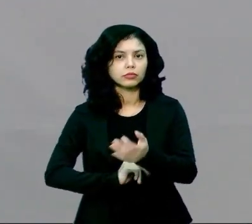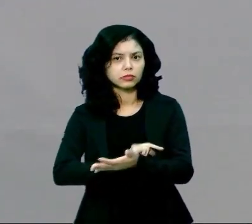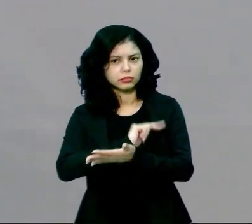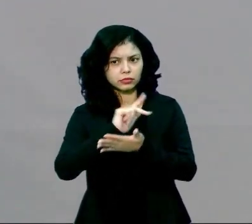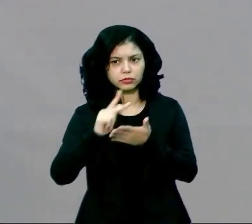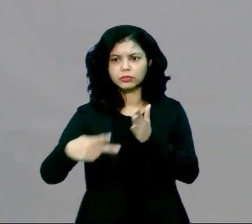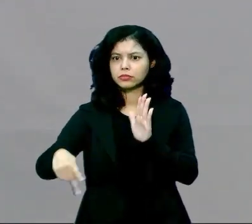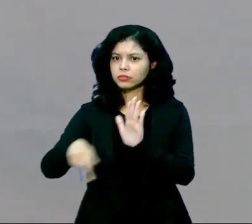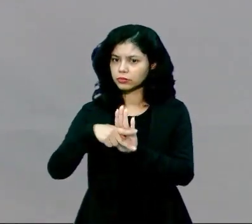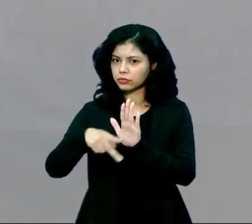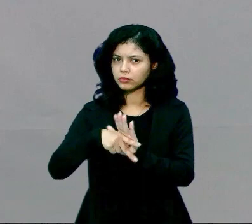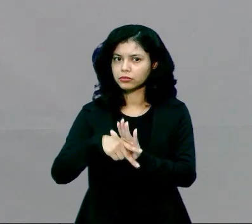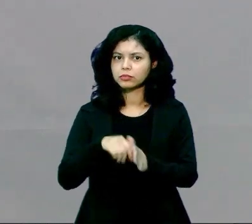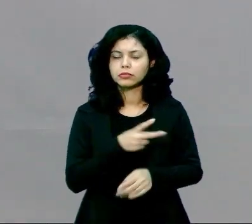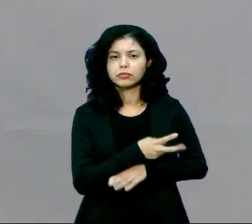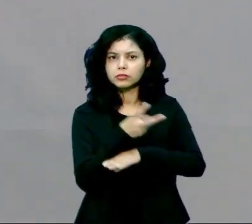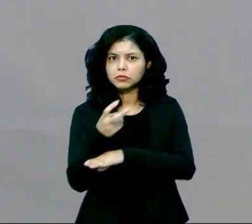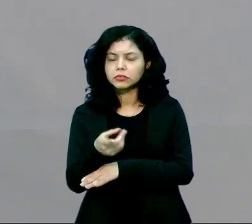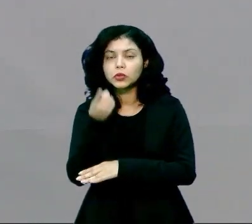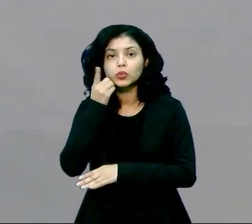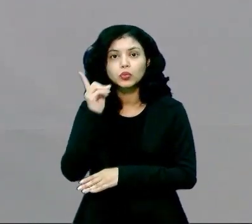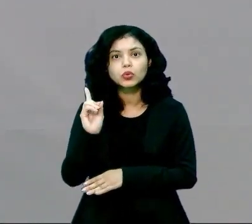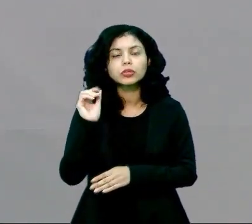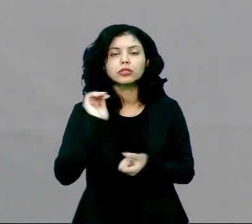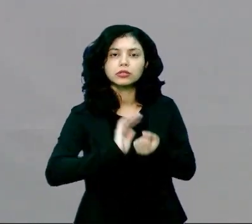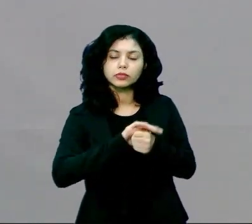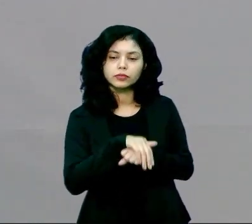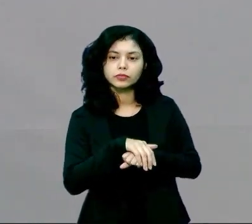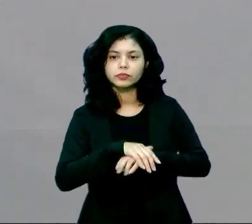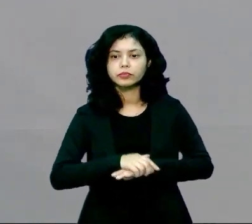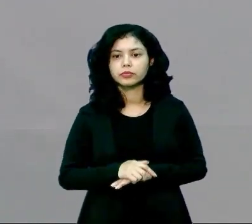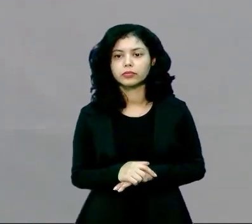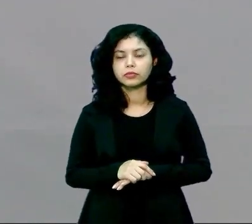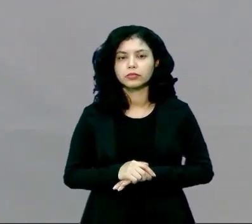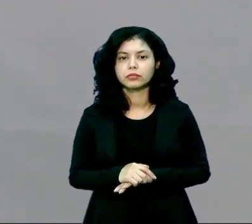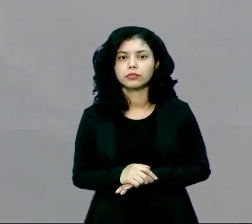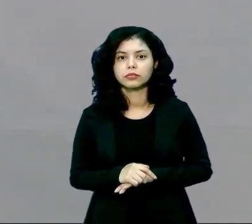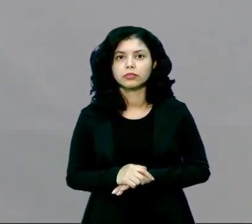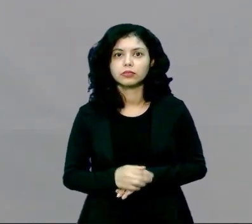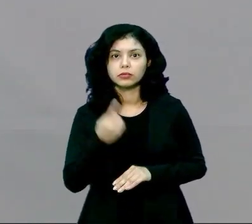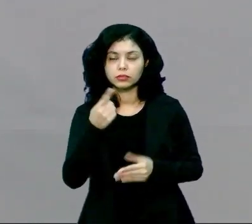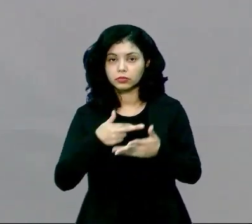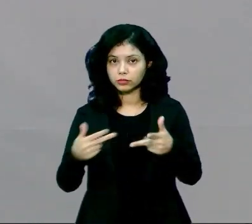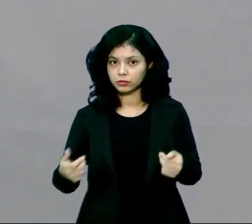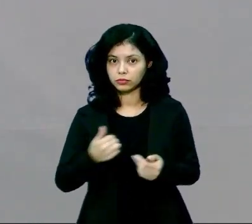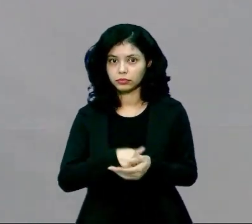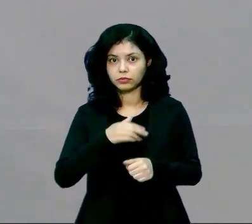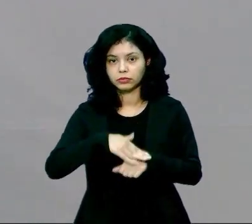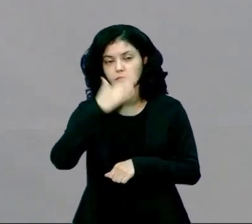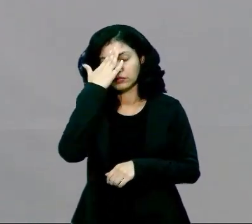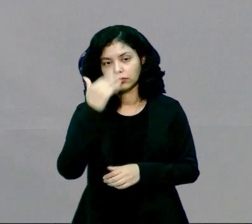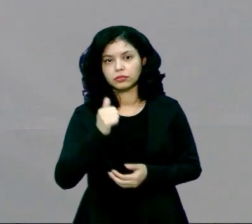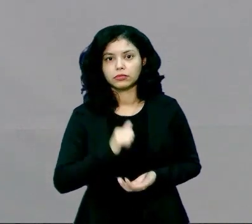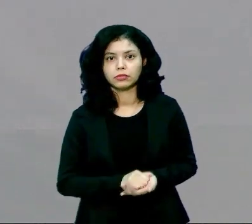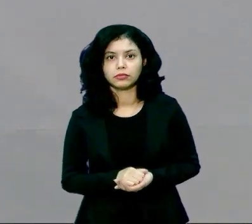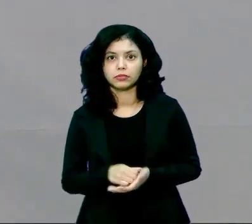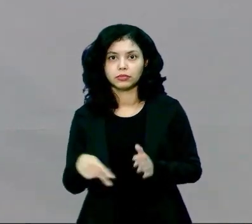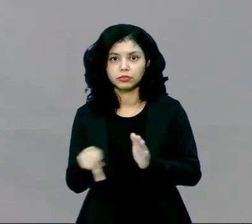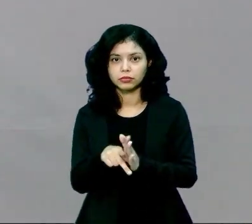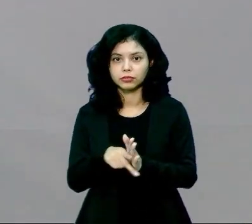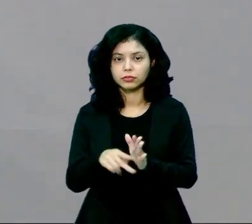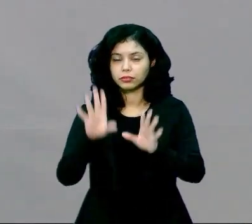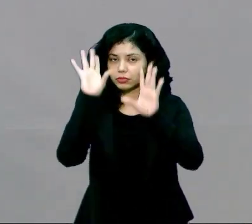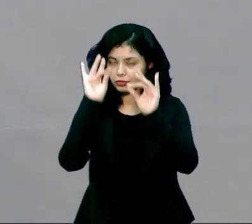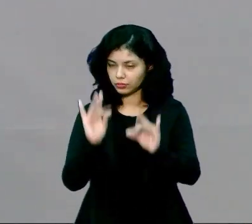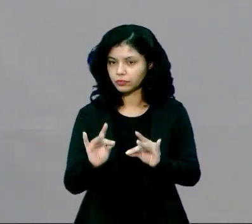mecanismos próprios, né, de verificar o dia, a noite. Então, uma das coisas que os maias mais sabiam, né, e o que é